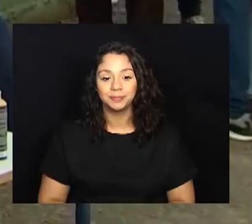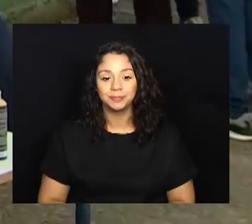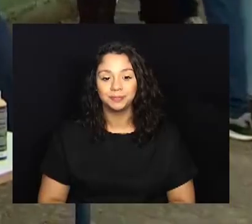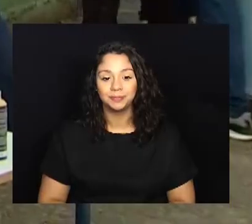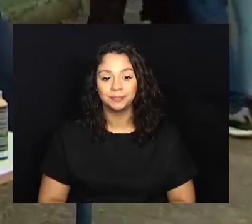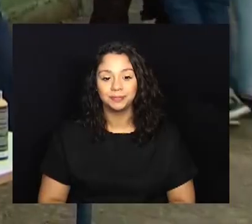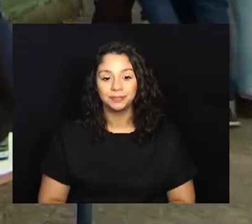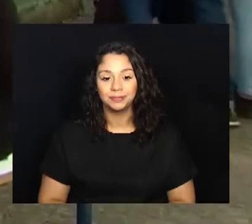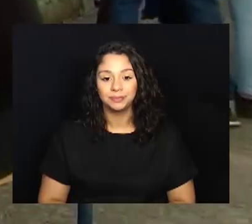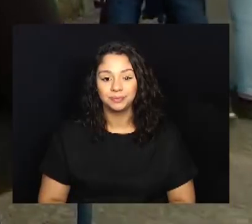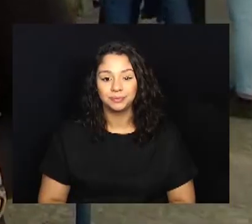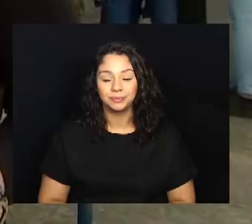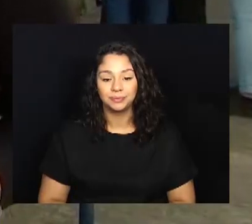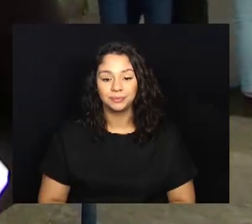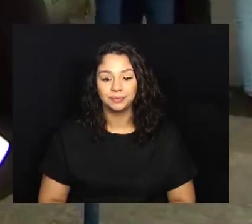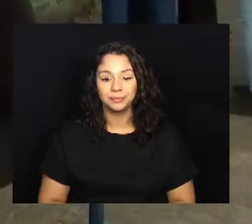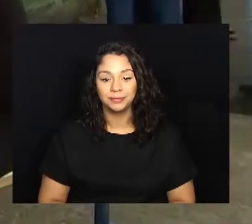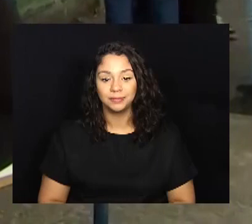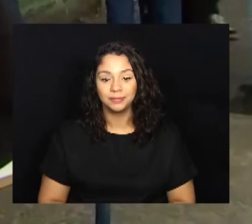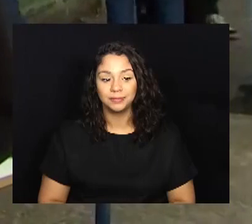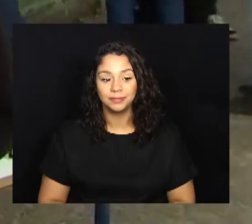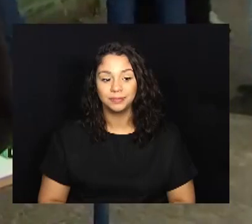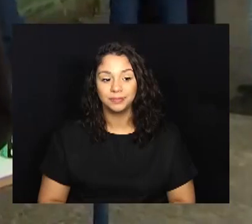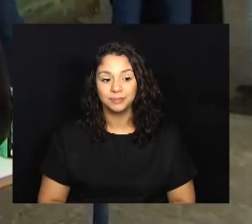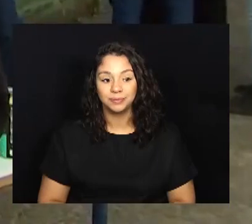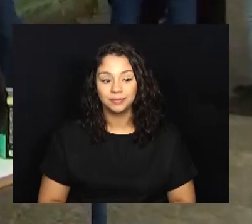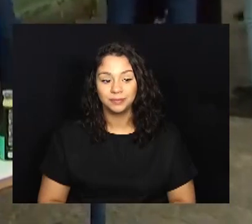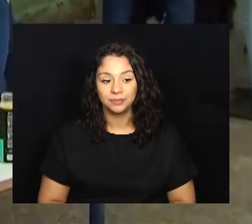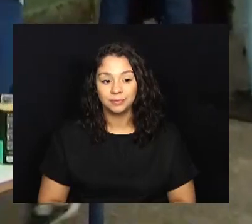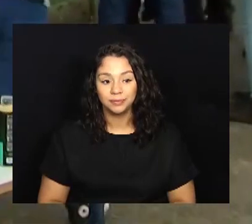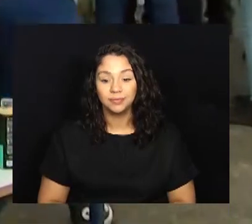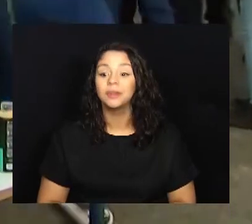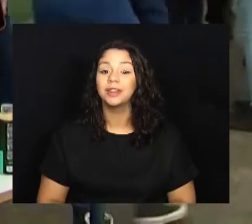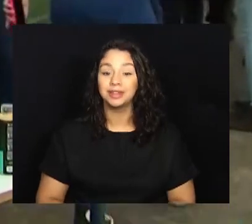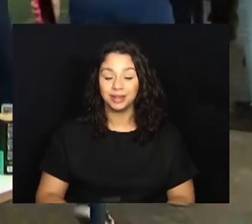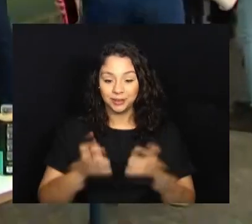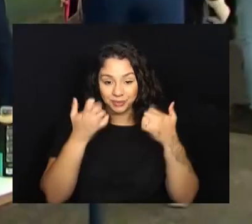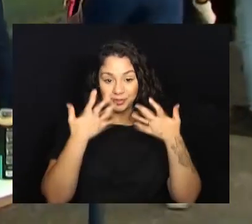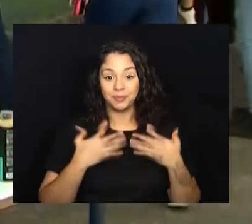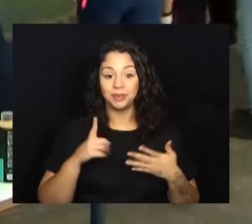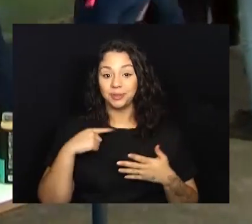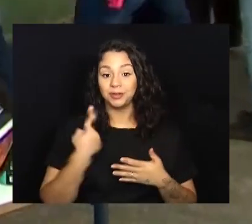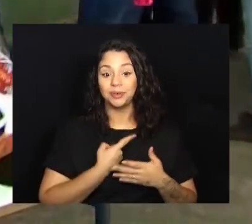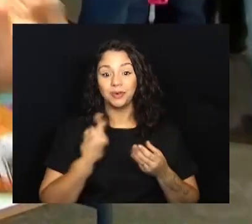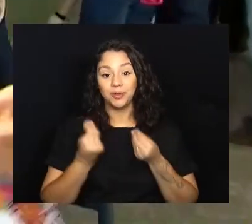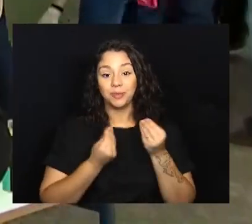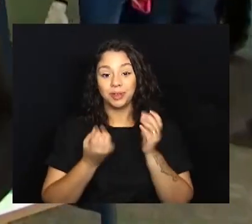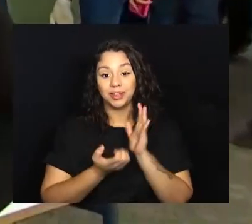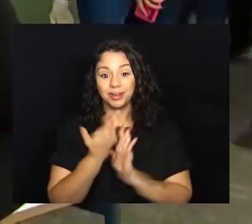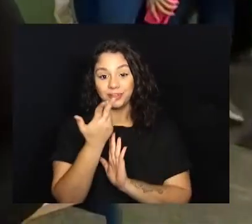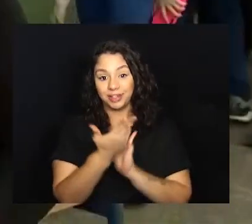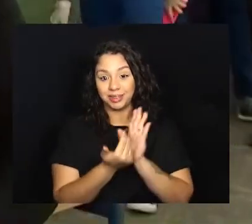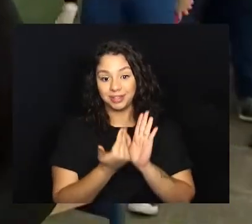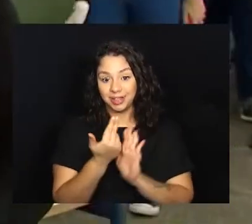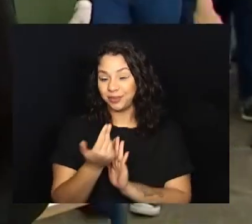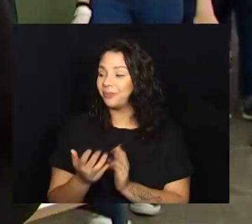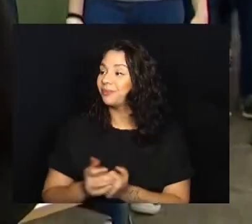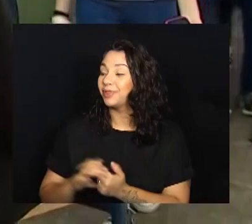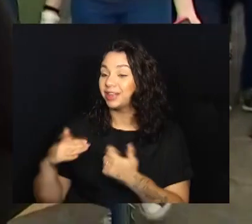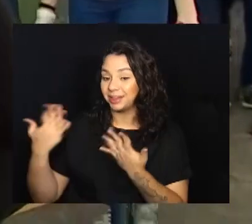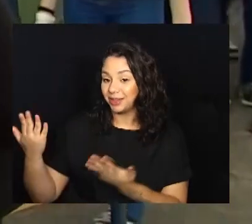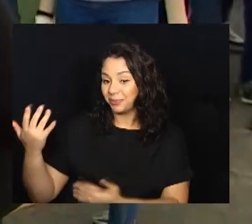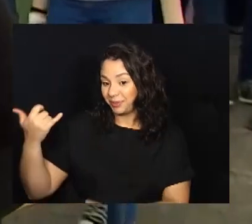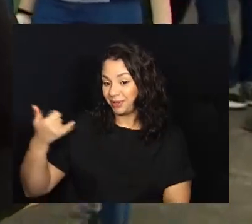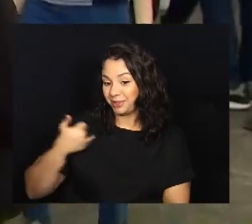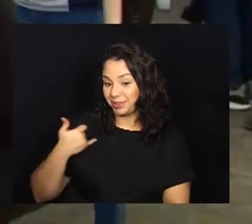Raquel, conta aqui pra gente como que foi que você idealizou esse desenho. Bom, eles falaram para mim retratar um desenho